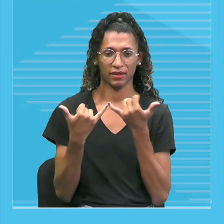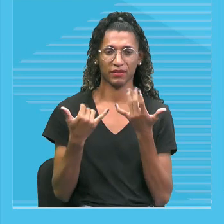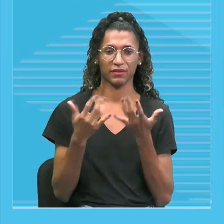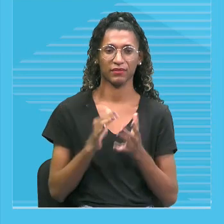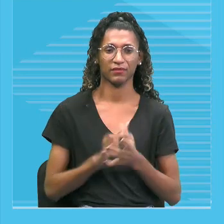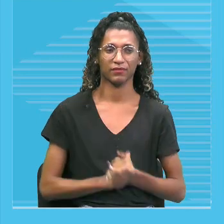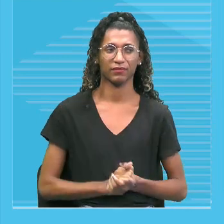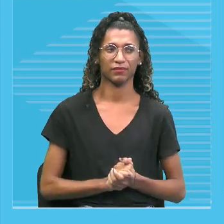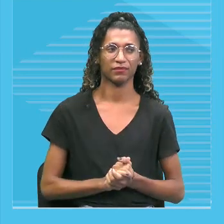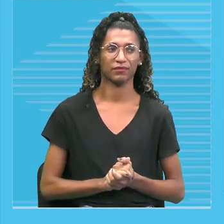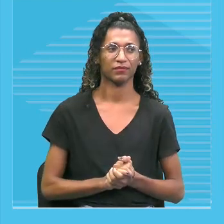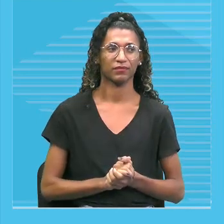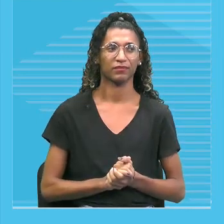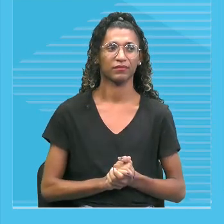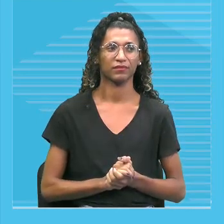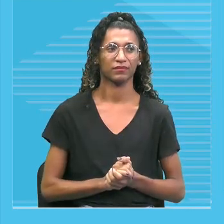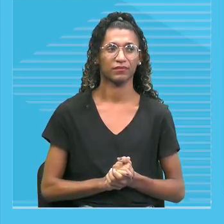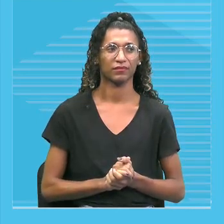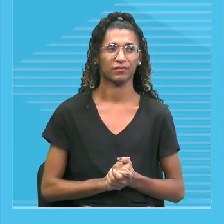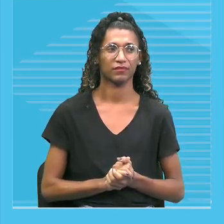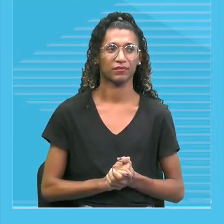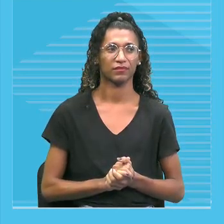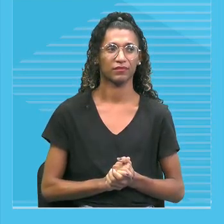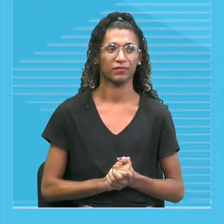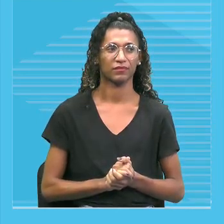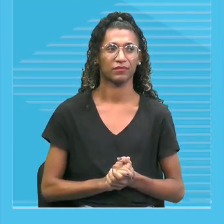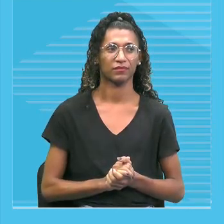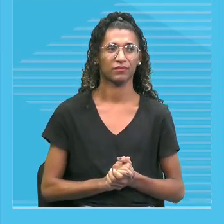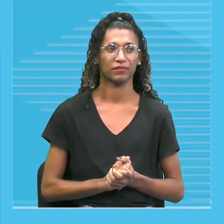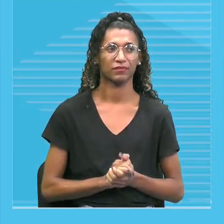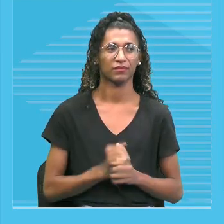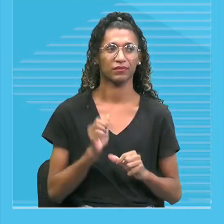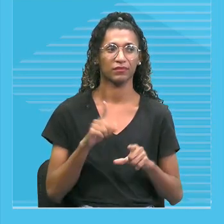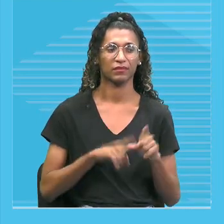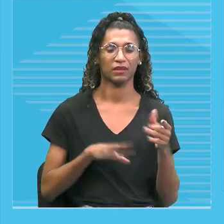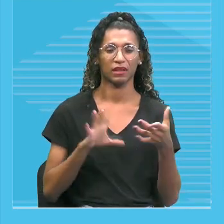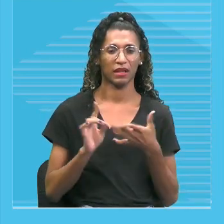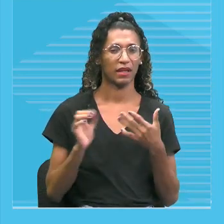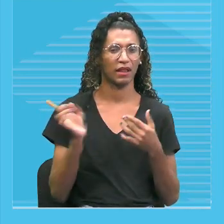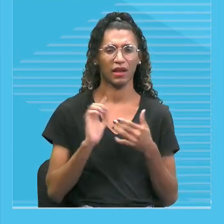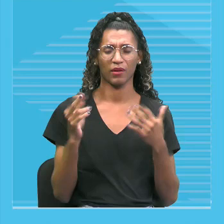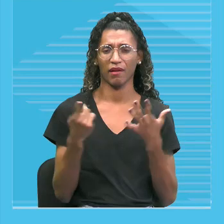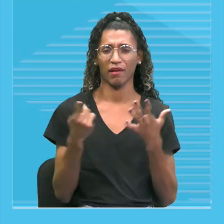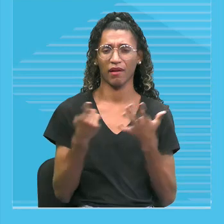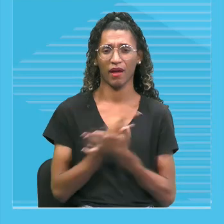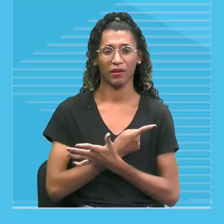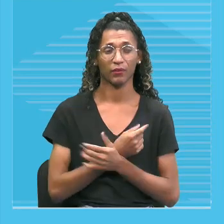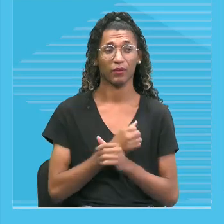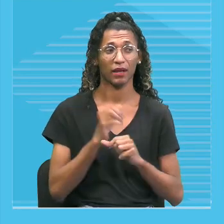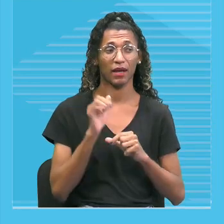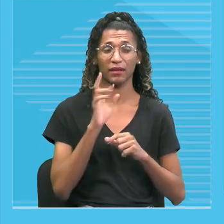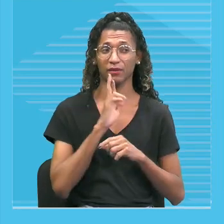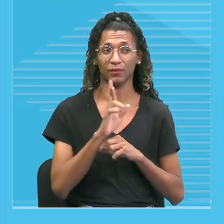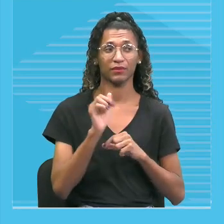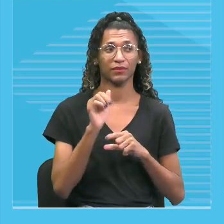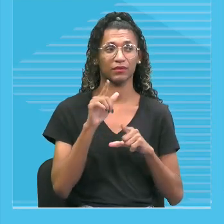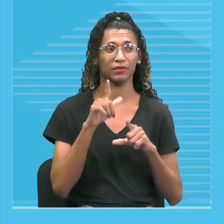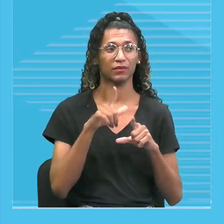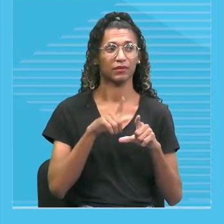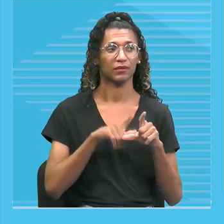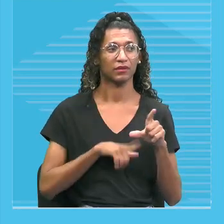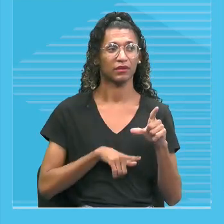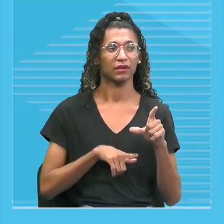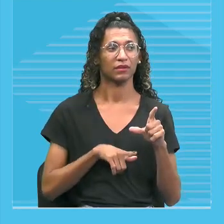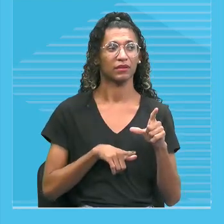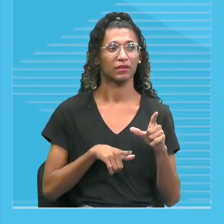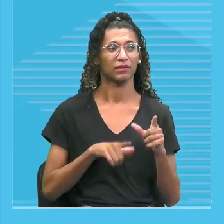porque aí seria uma cognata mesmo significado é a letra b o meu Deus